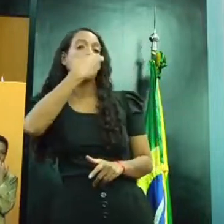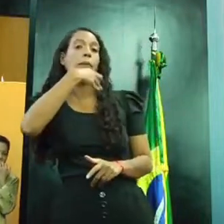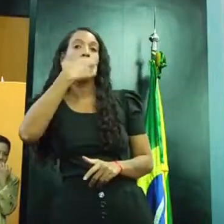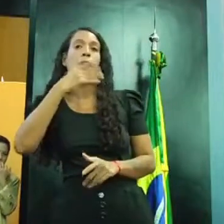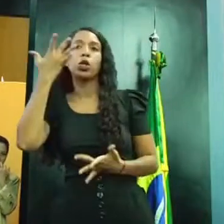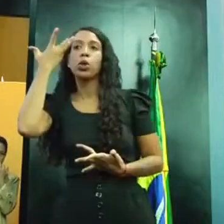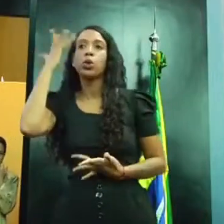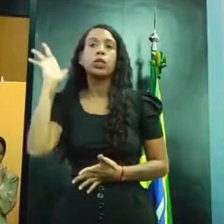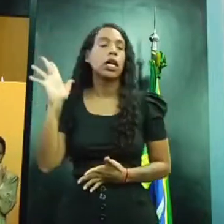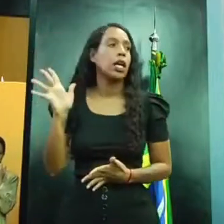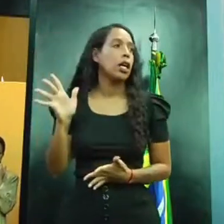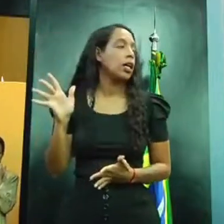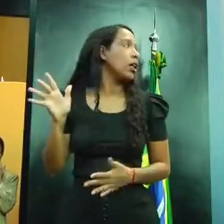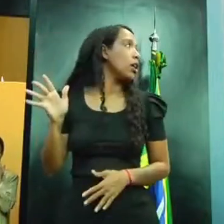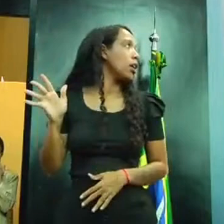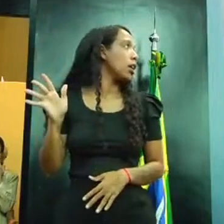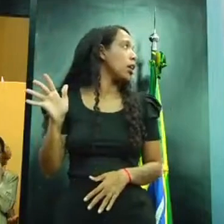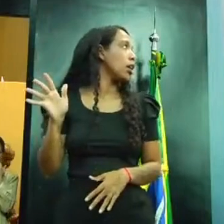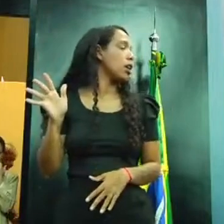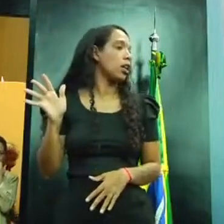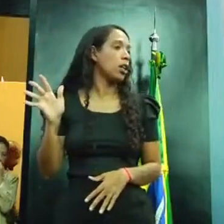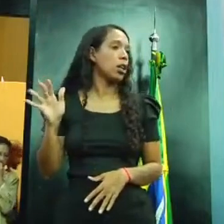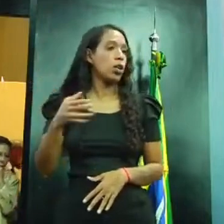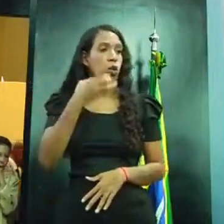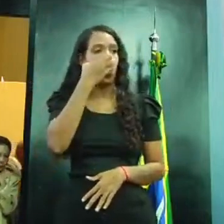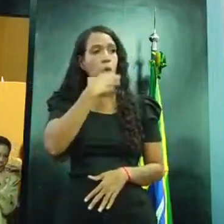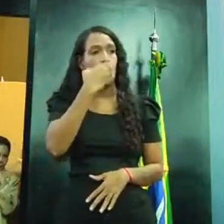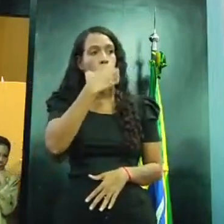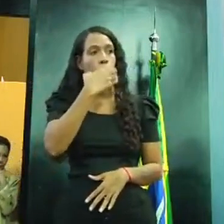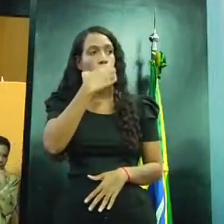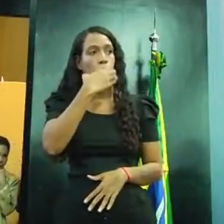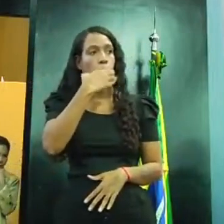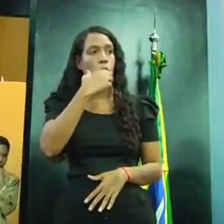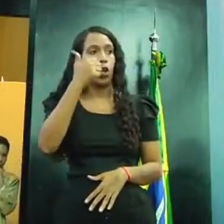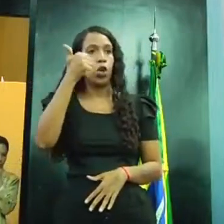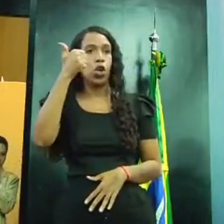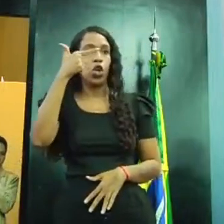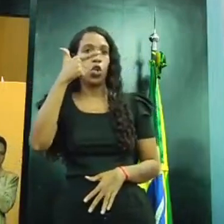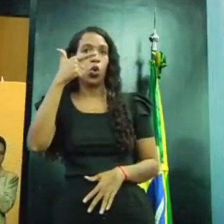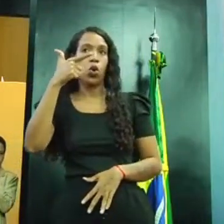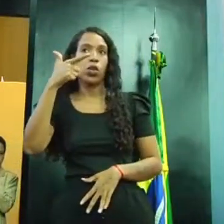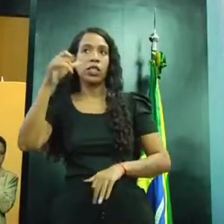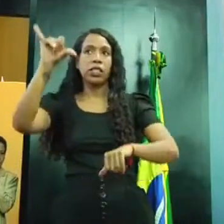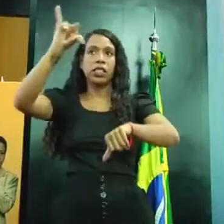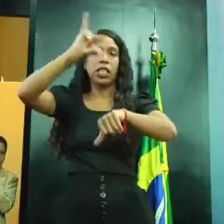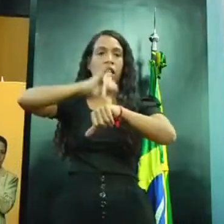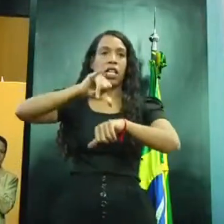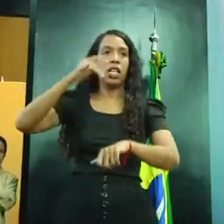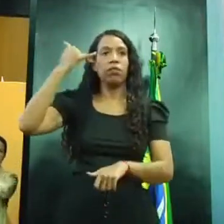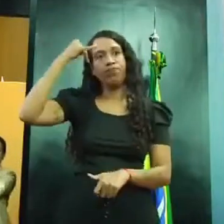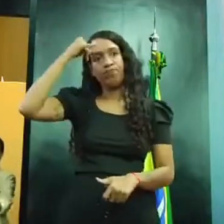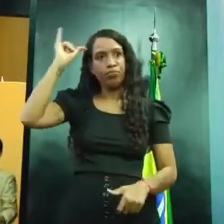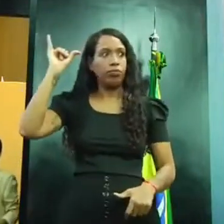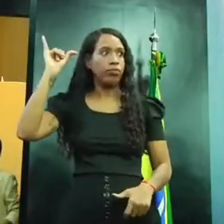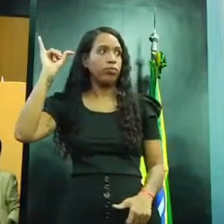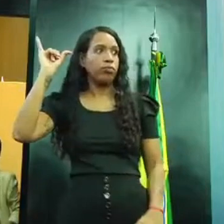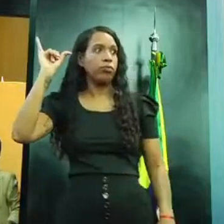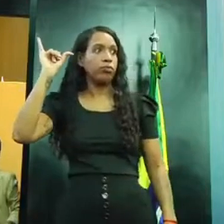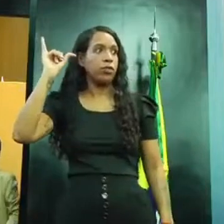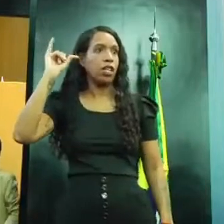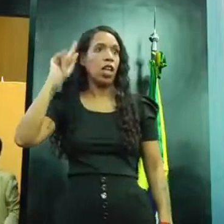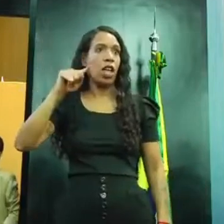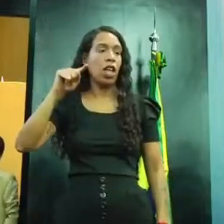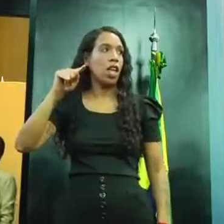não saiba que o iPhone tem 12 vetores centrais que viabilizaram o iPhone, que